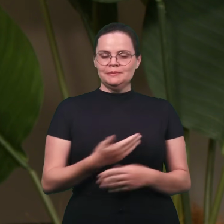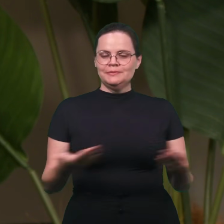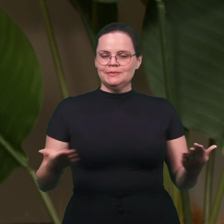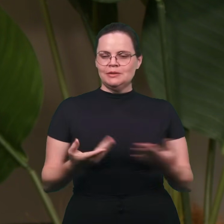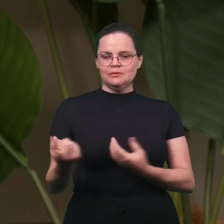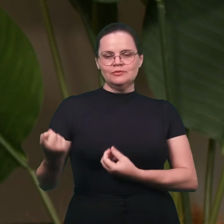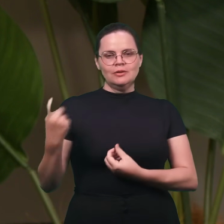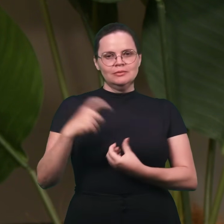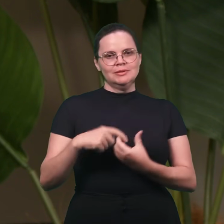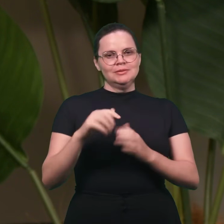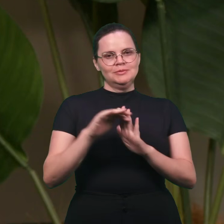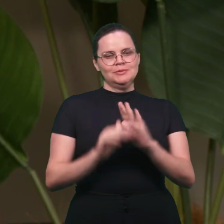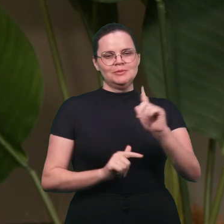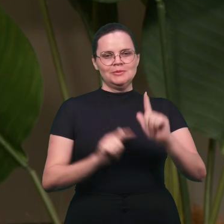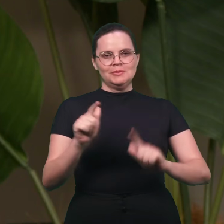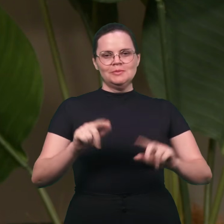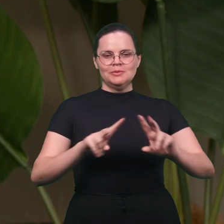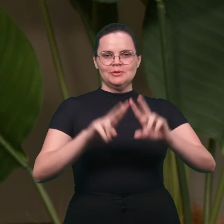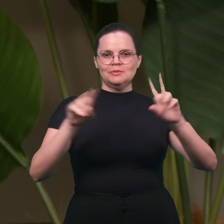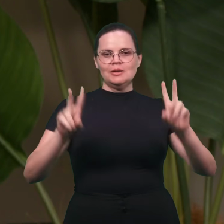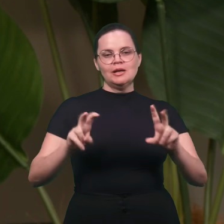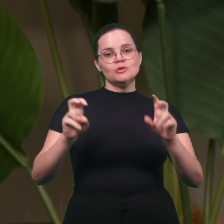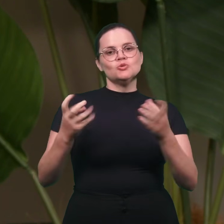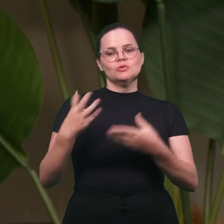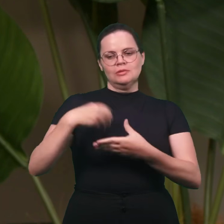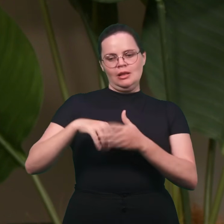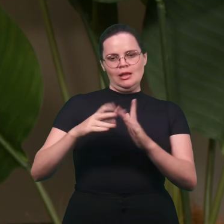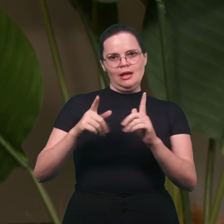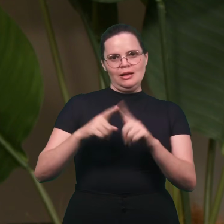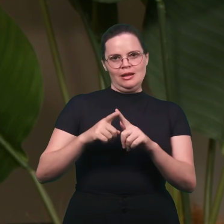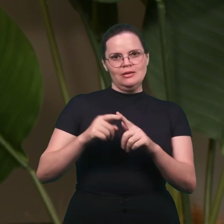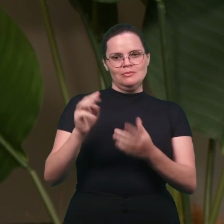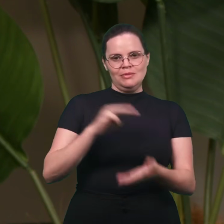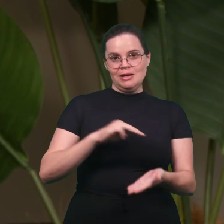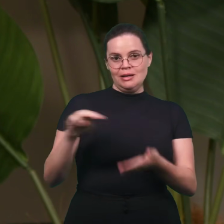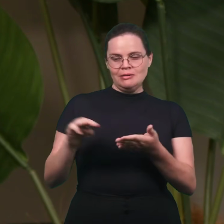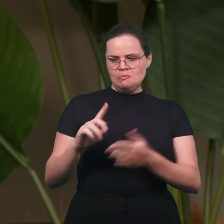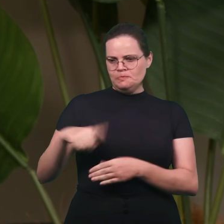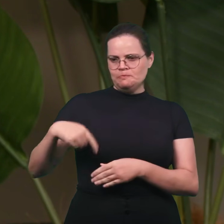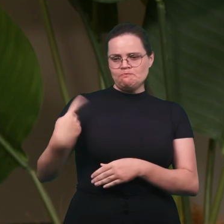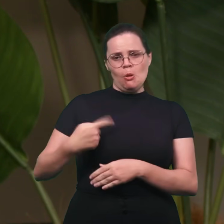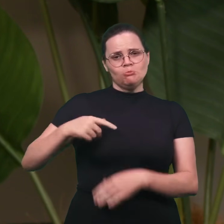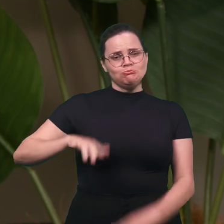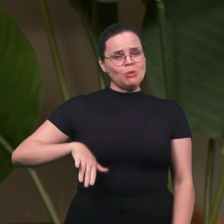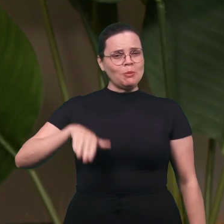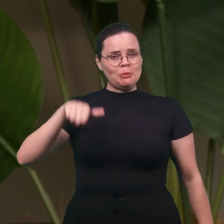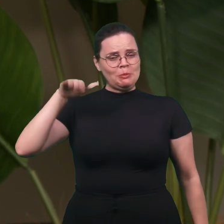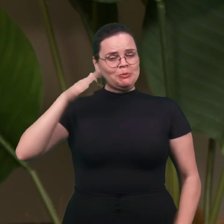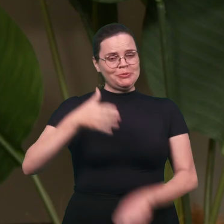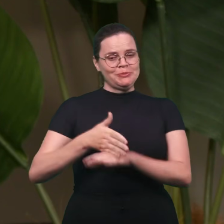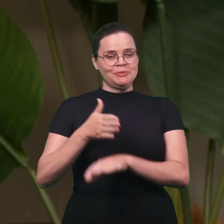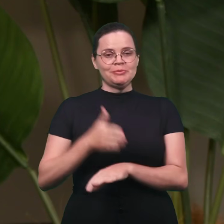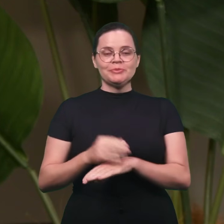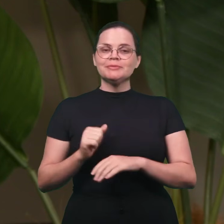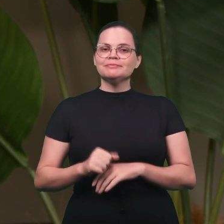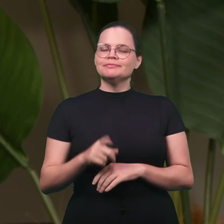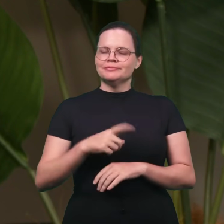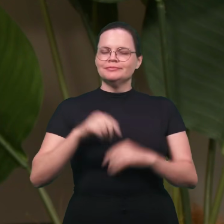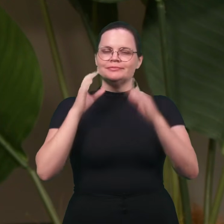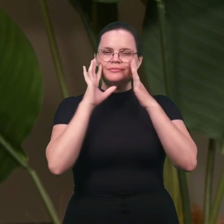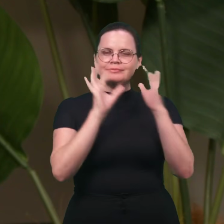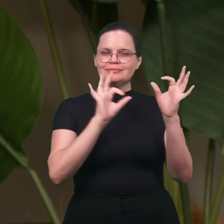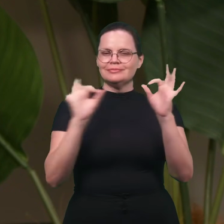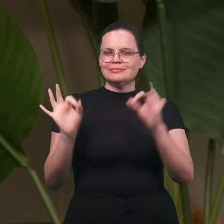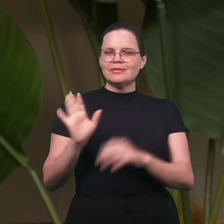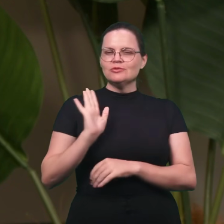Manaim, Crescendo na Igreja Cristã Maranata. Você já sabe, estamos de cenário novo, novo formato, cara